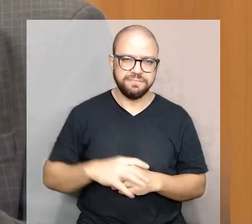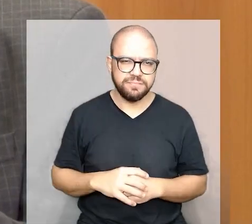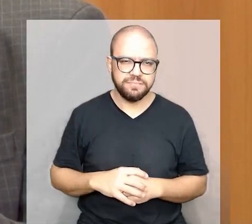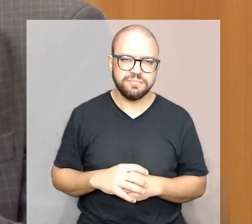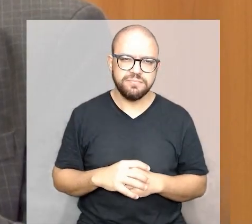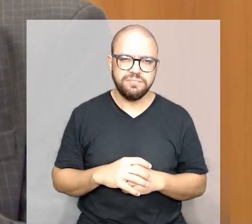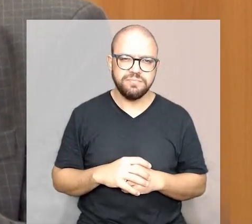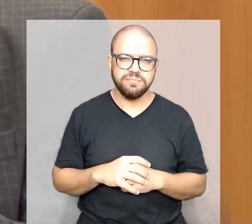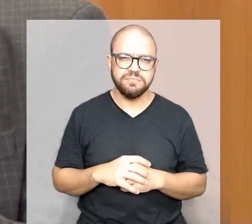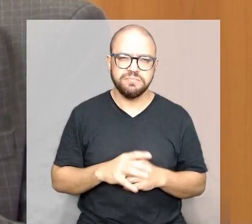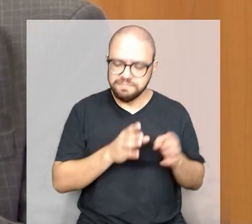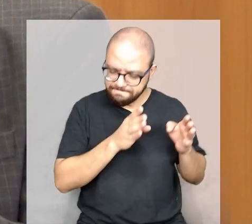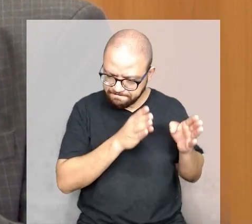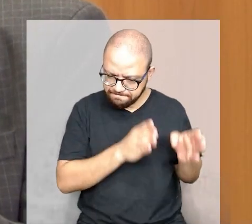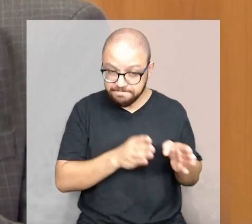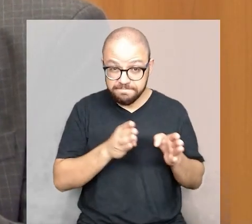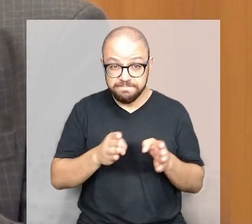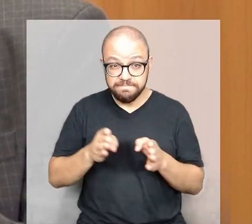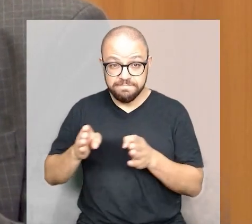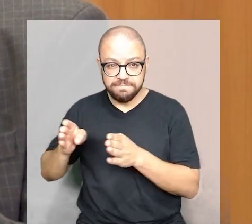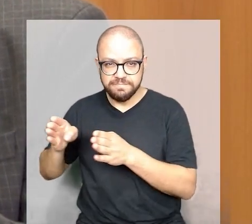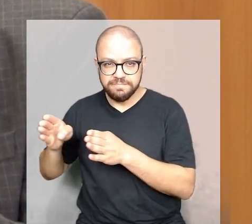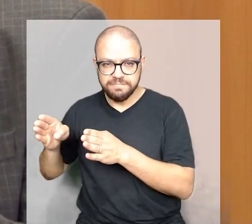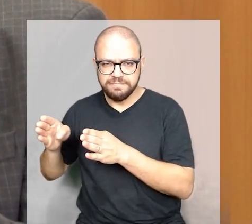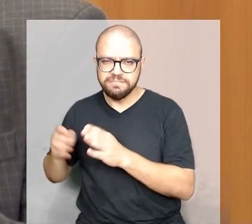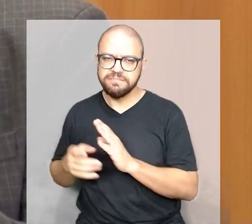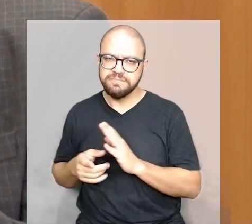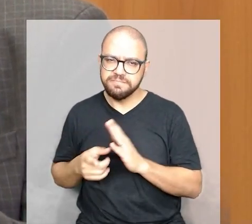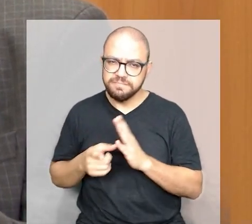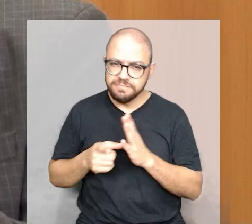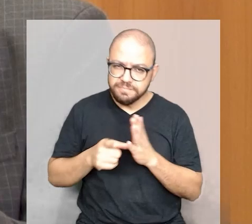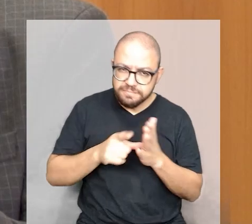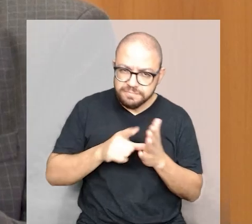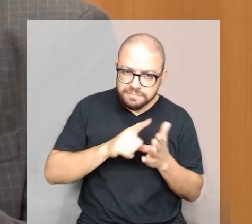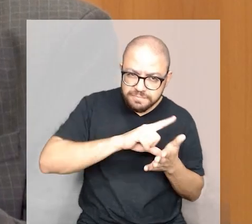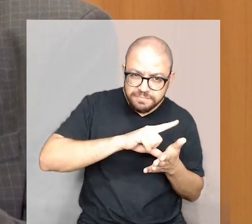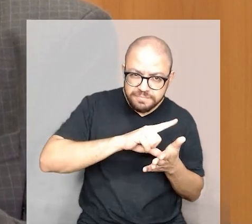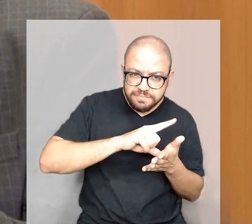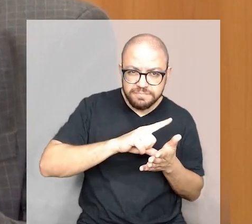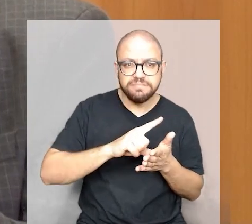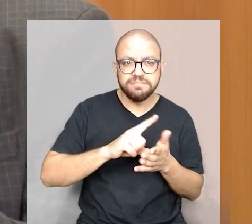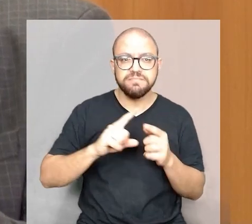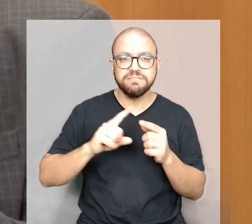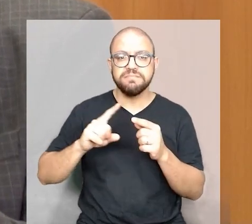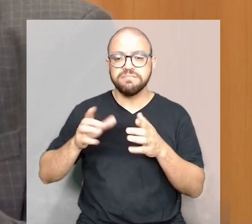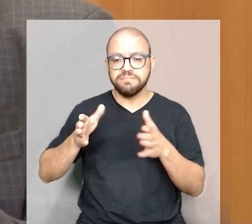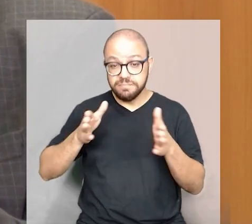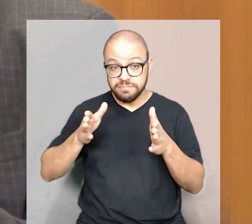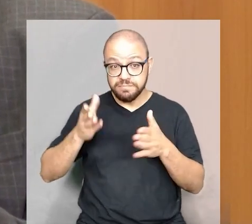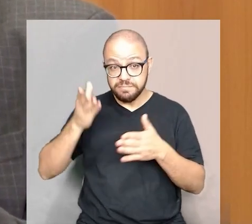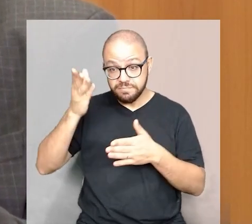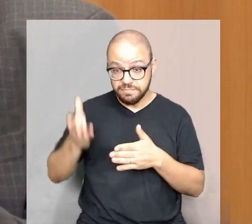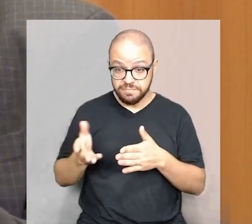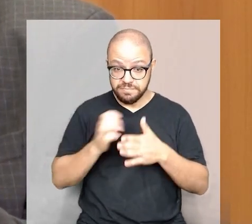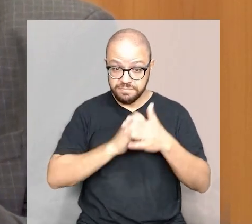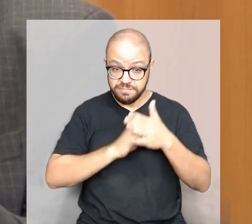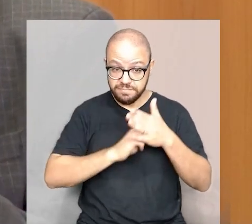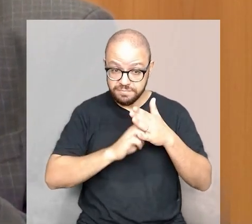todas as etapas, seja antes, né, do que ocorra, durante e depois, para que a empresa